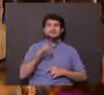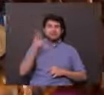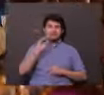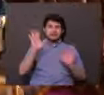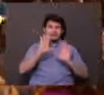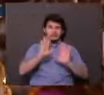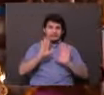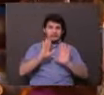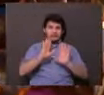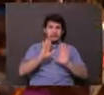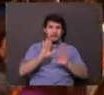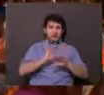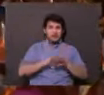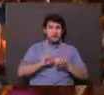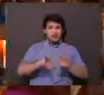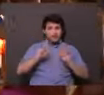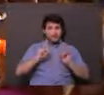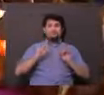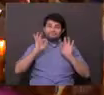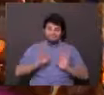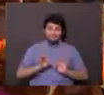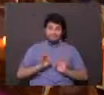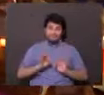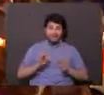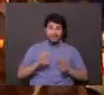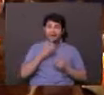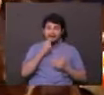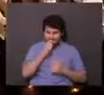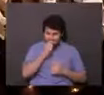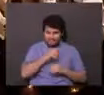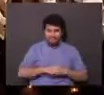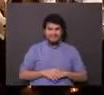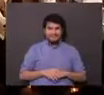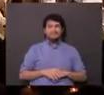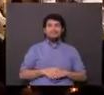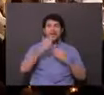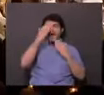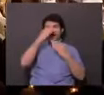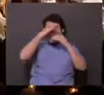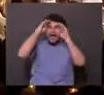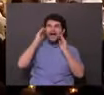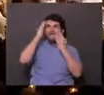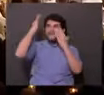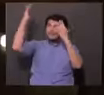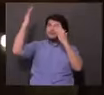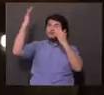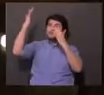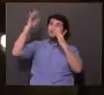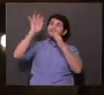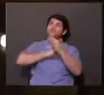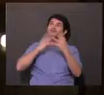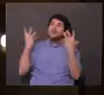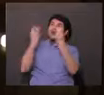nos deixeis cair em tentação, mas livrai-nos do mal. Ave Maria, cheia de graça, o Senhor